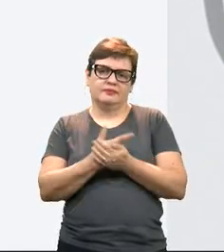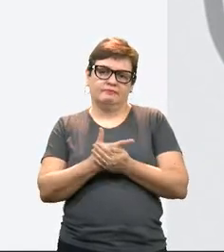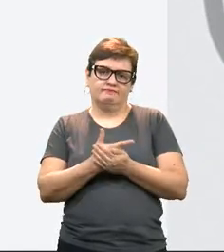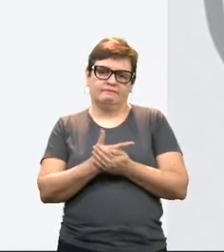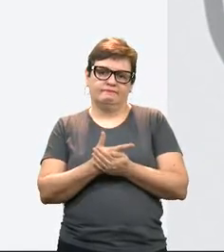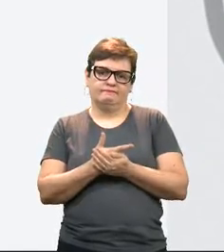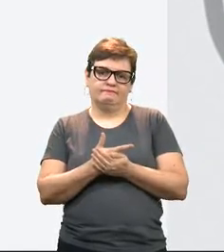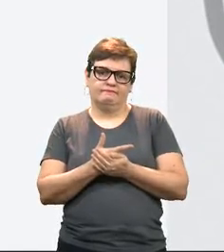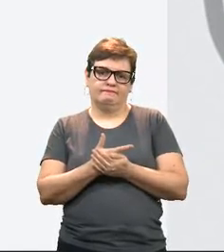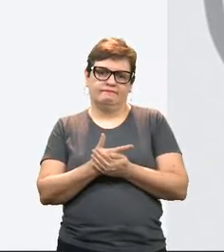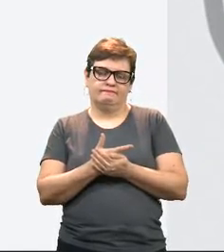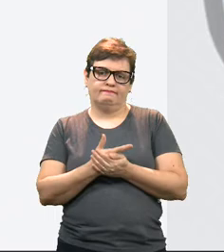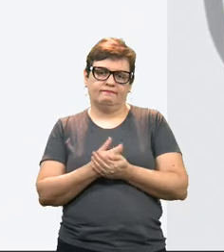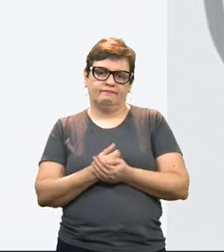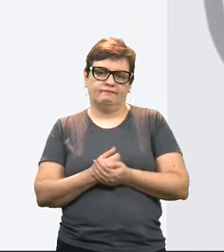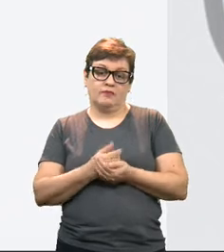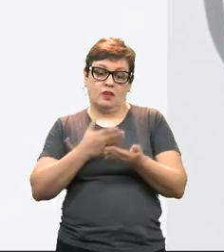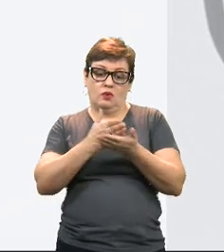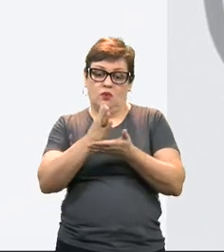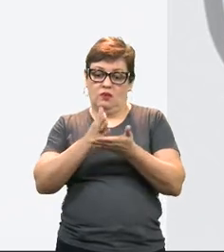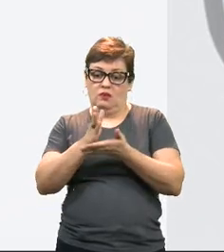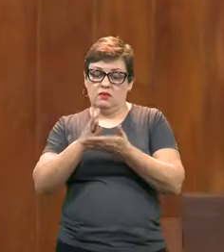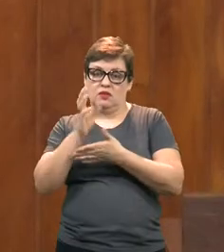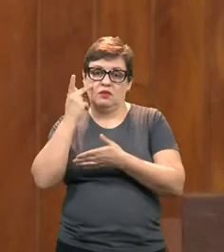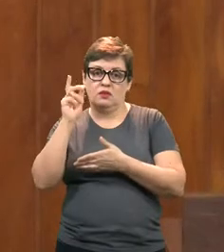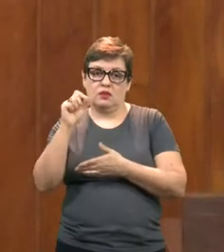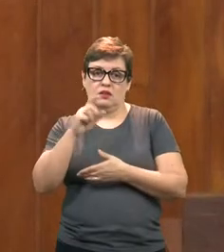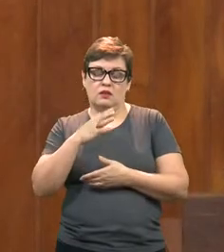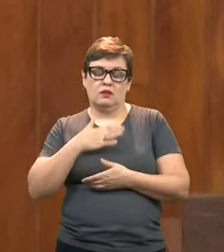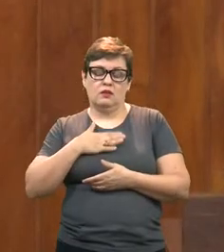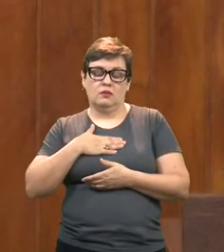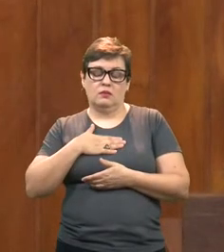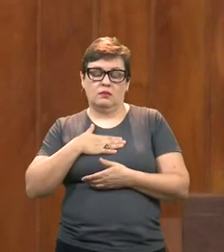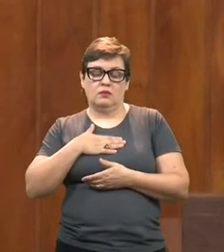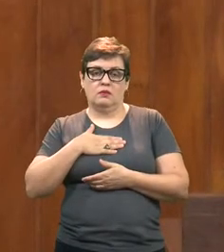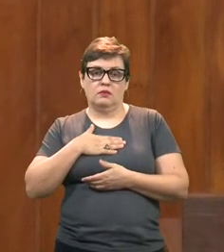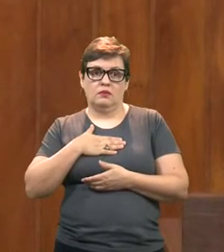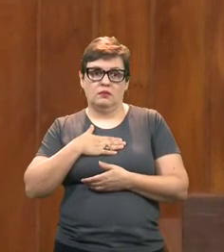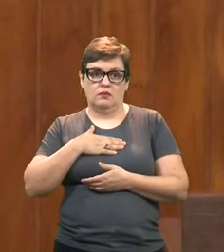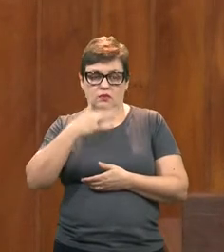O acesso para que meus pacientes consigam uma medicação de qualidade,